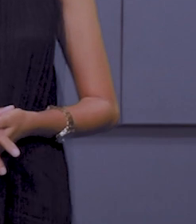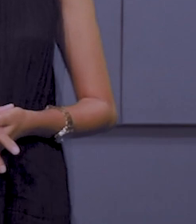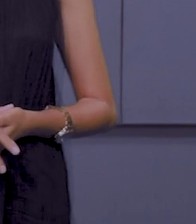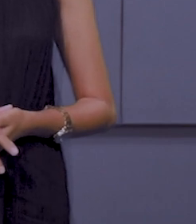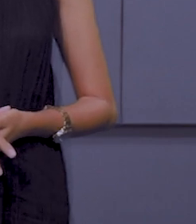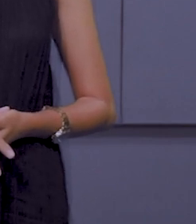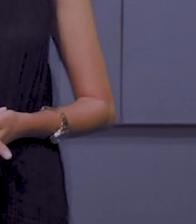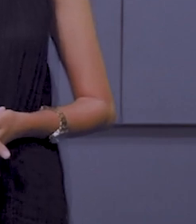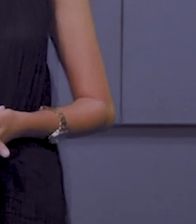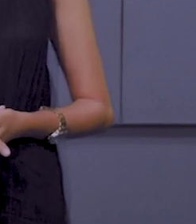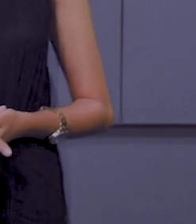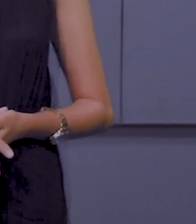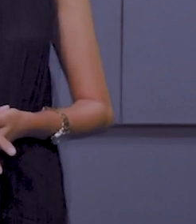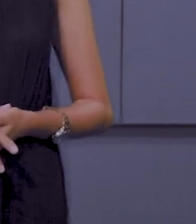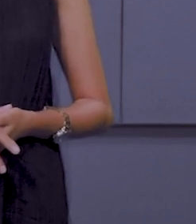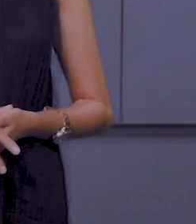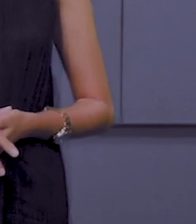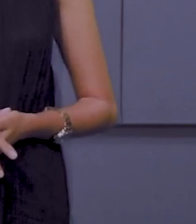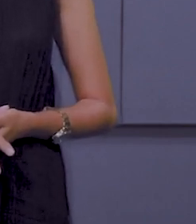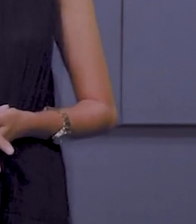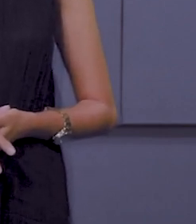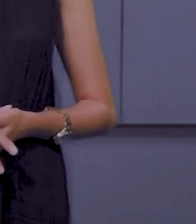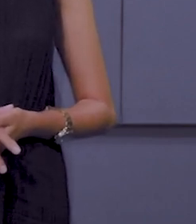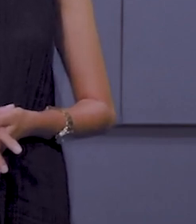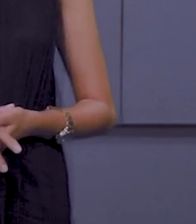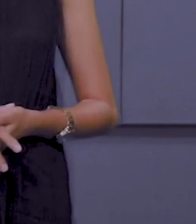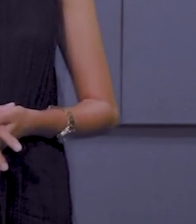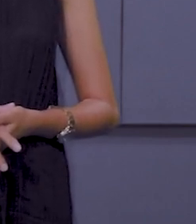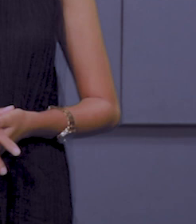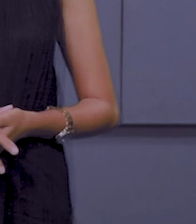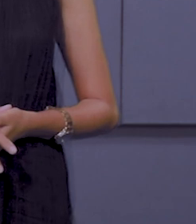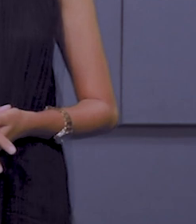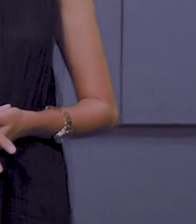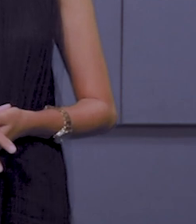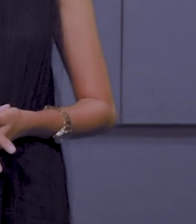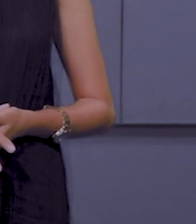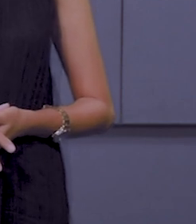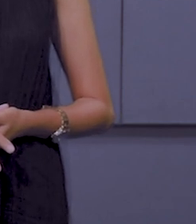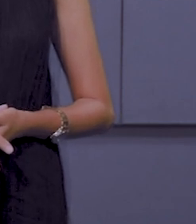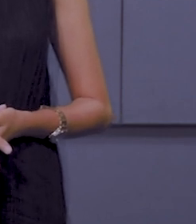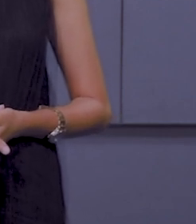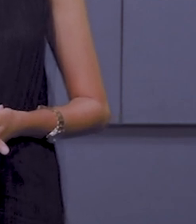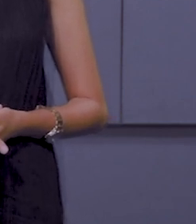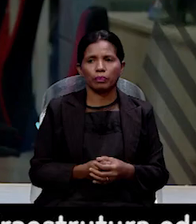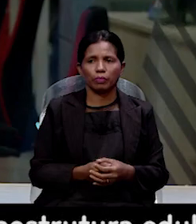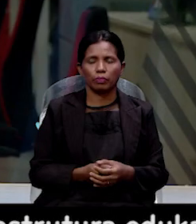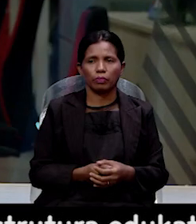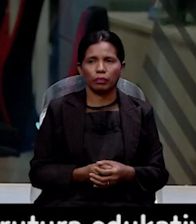Kita harus subscribe, non hanya butang notifikasi atau nune kita boleh sila lebih lakon informasi pun usi ami.